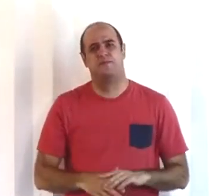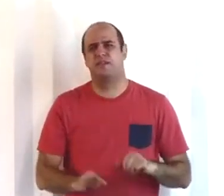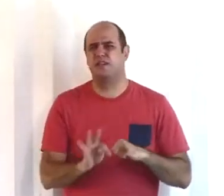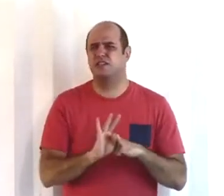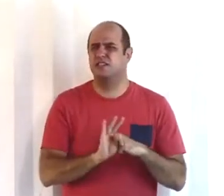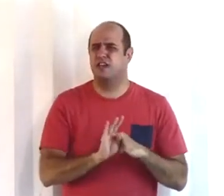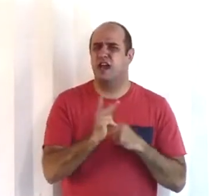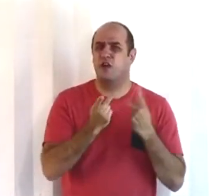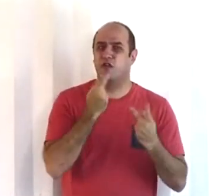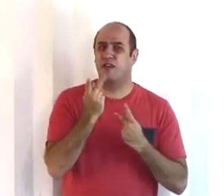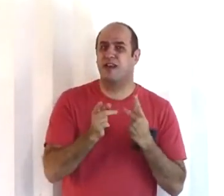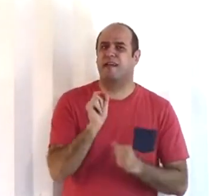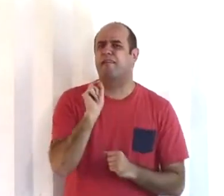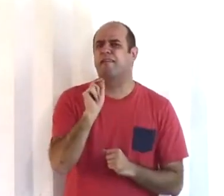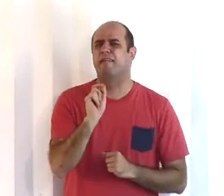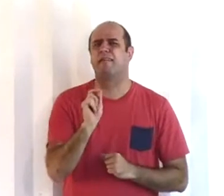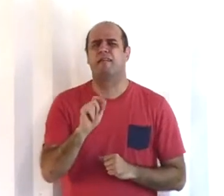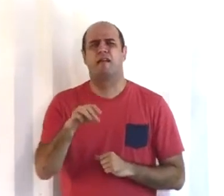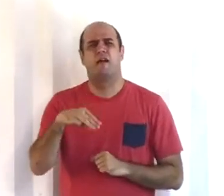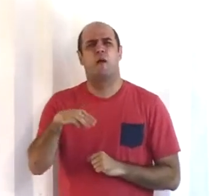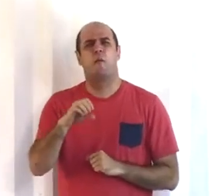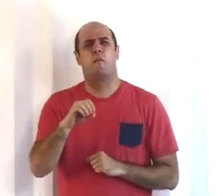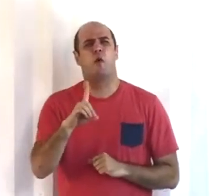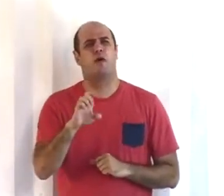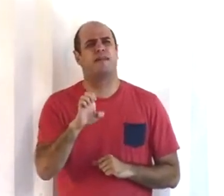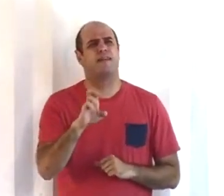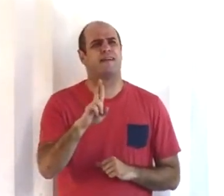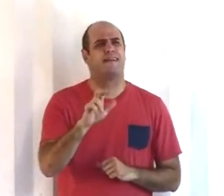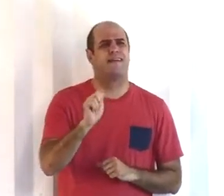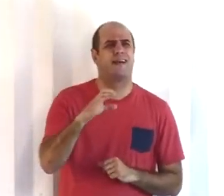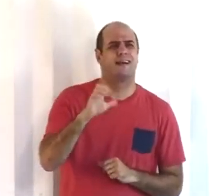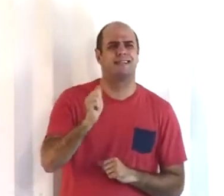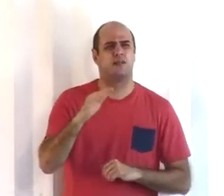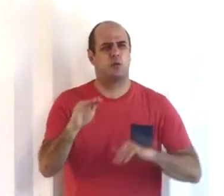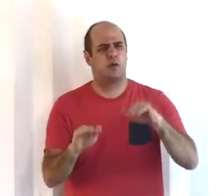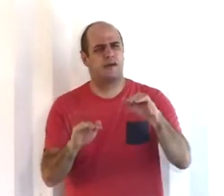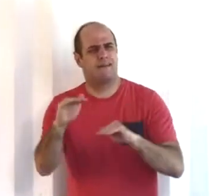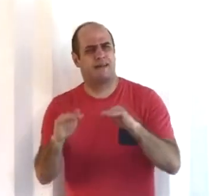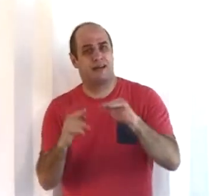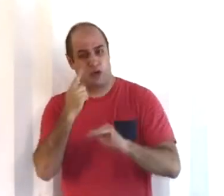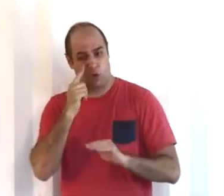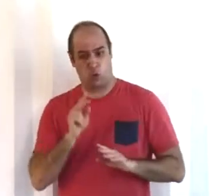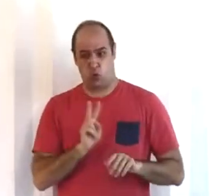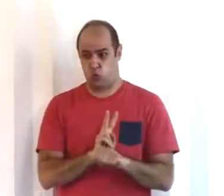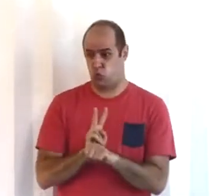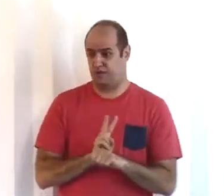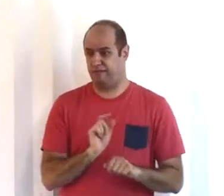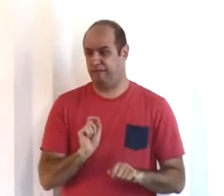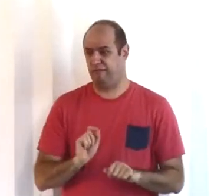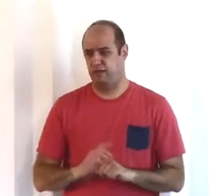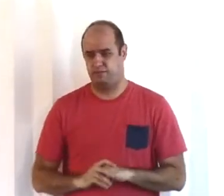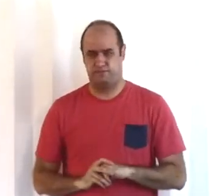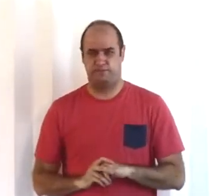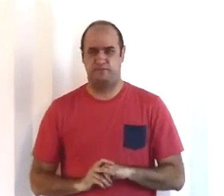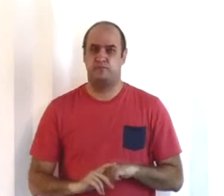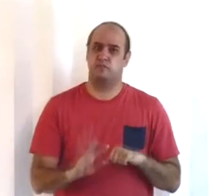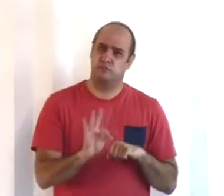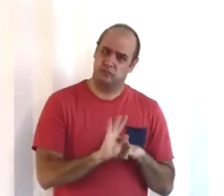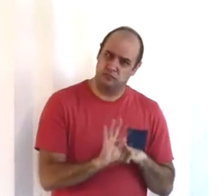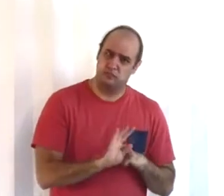era a moderação que os filipenses deveriam expressar para que todos conhecessem? Tiago, capítulo